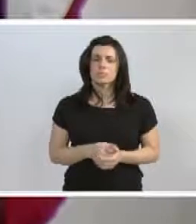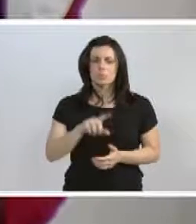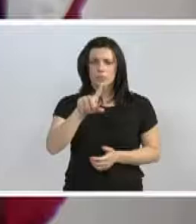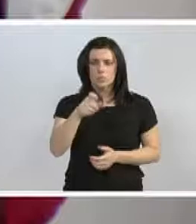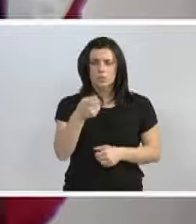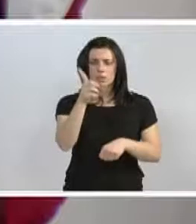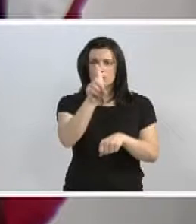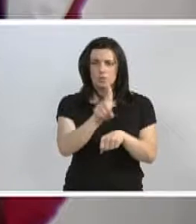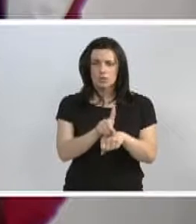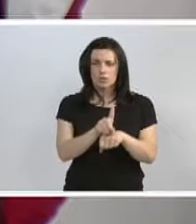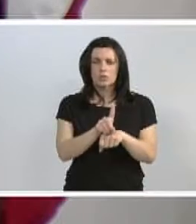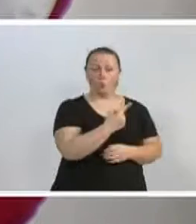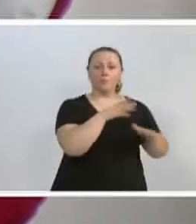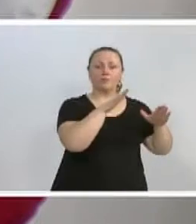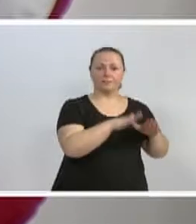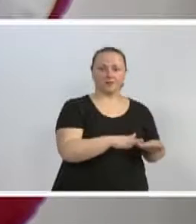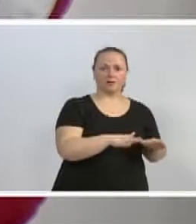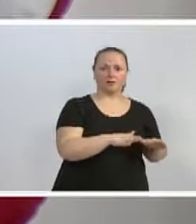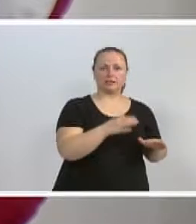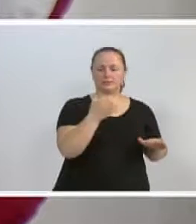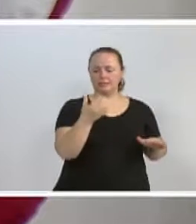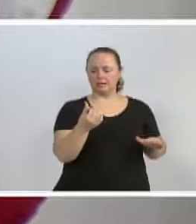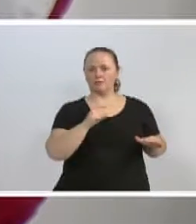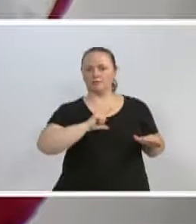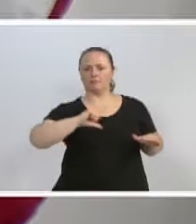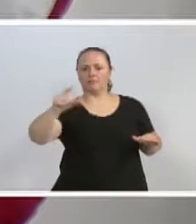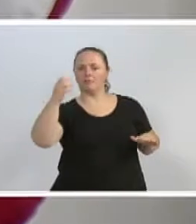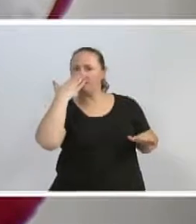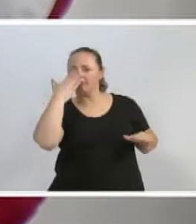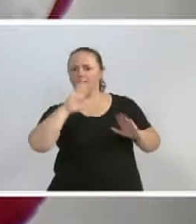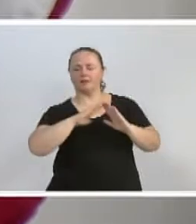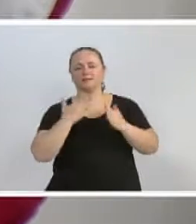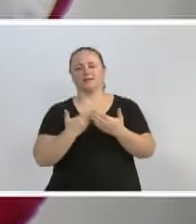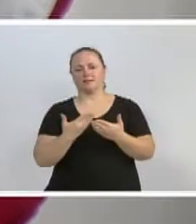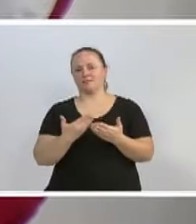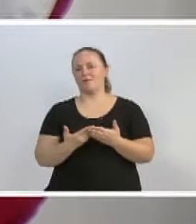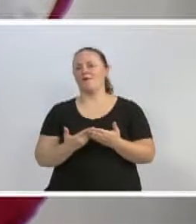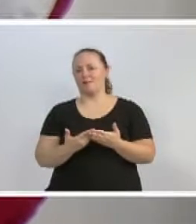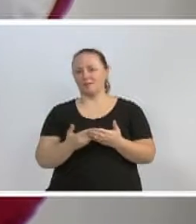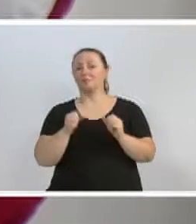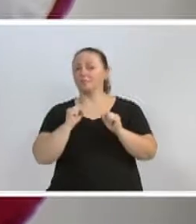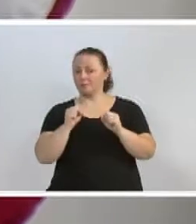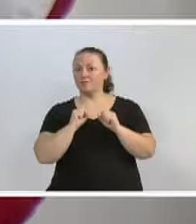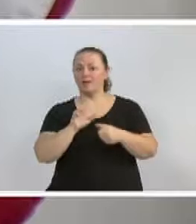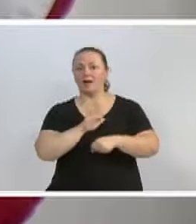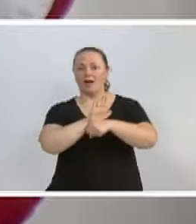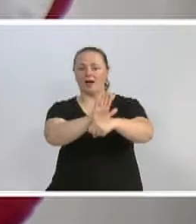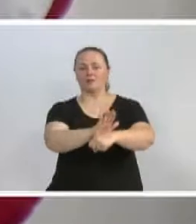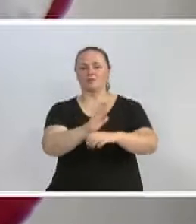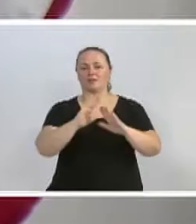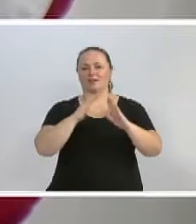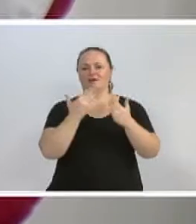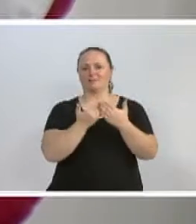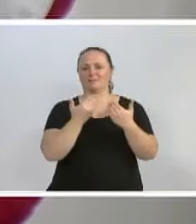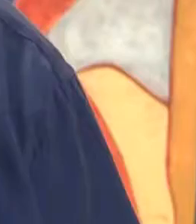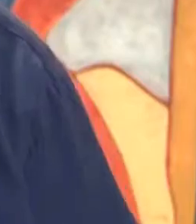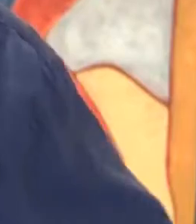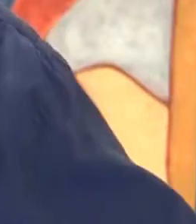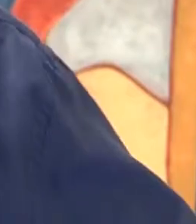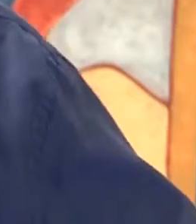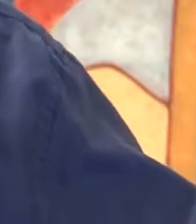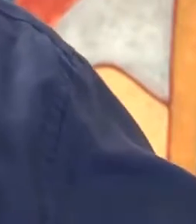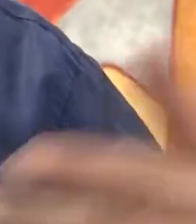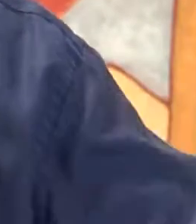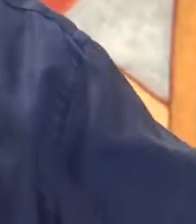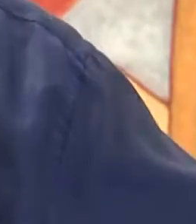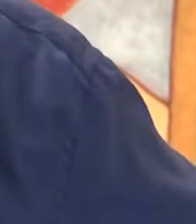melingo celi e o parlamentar zeca bombeiro falou sobre seu projeto de tradições gaúchas que